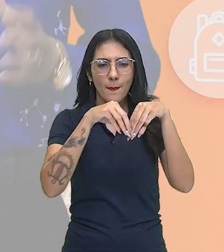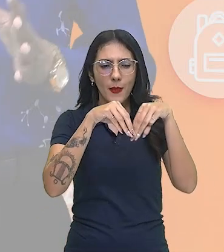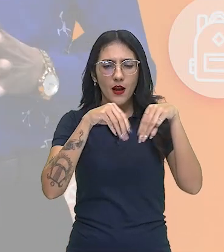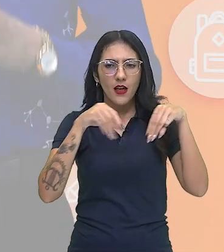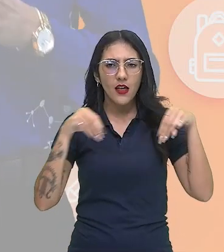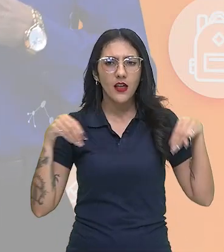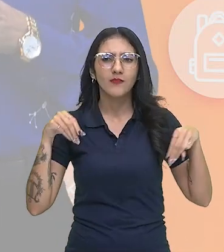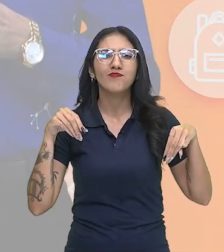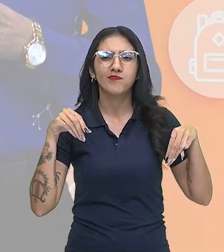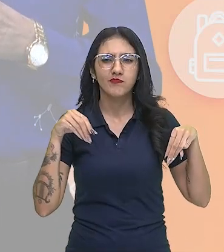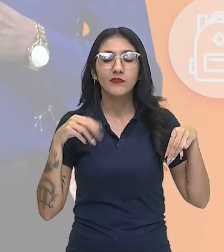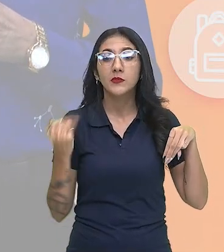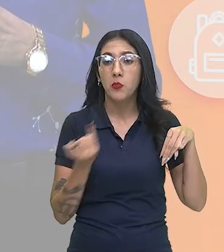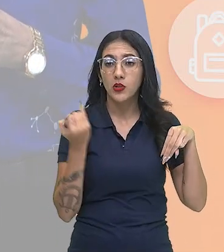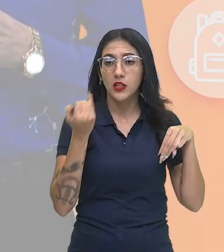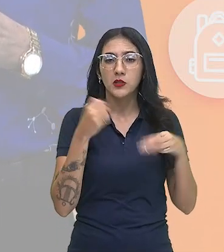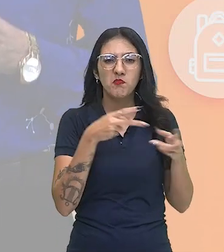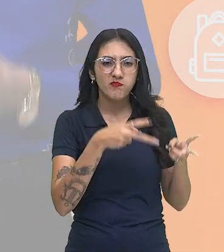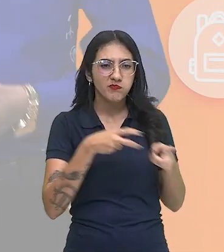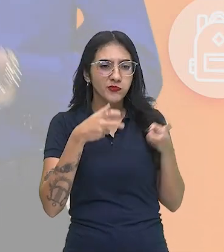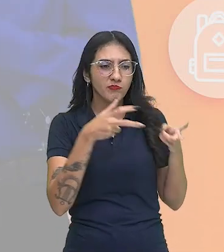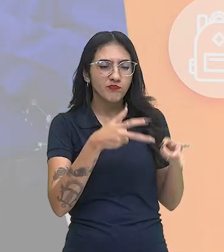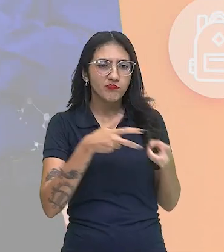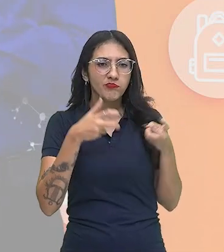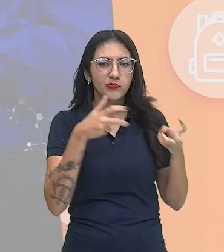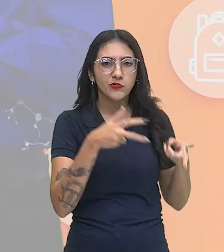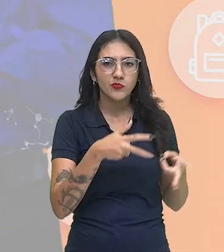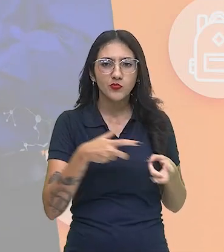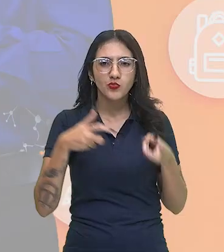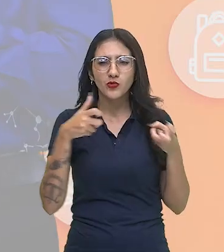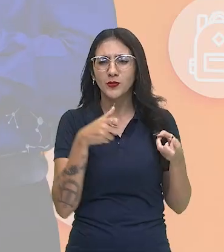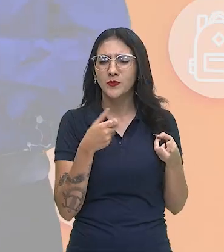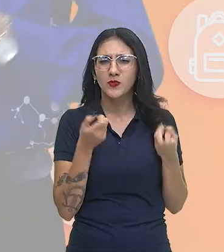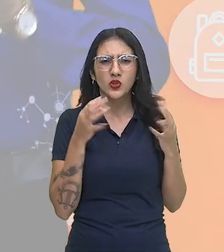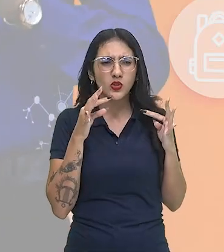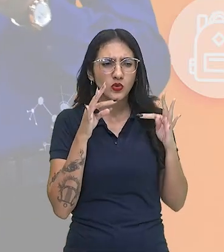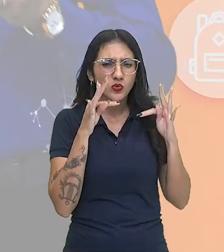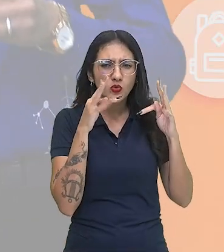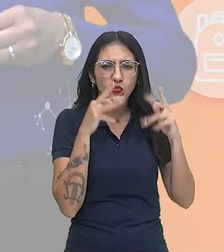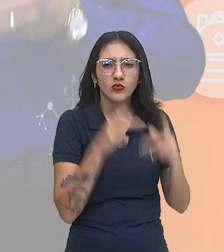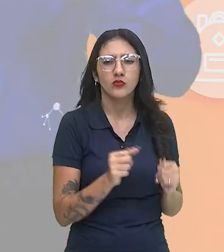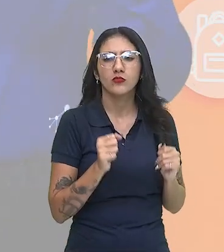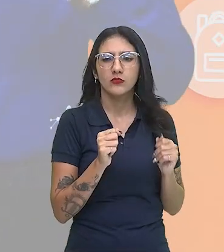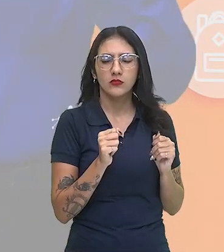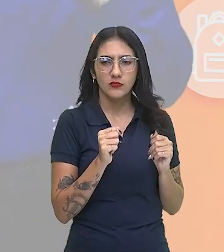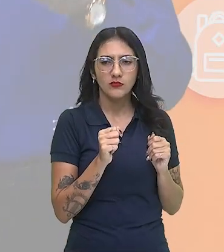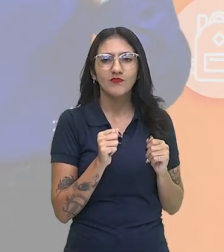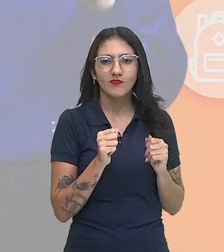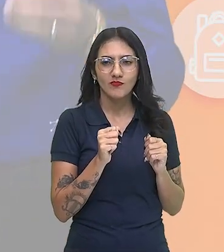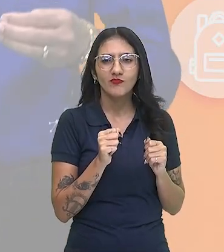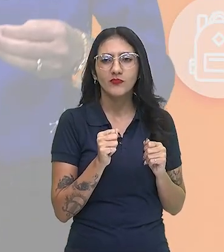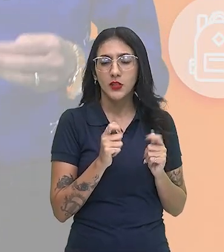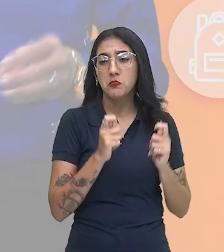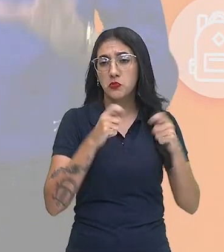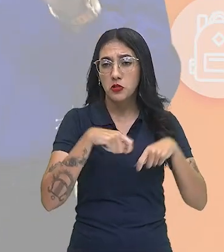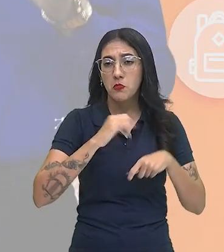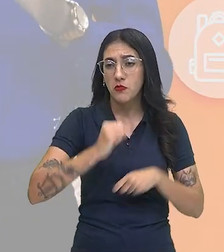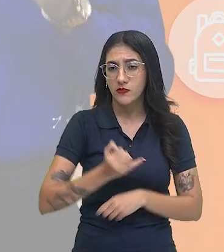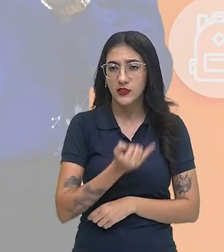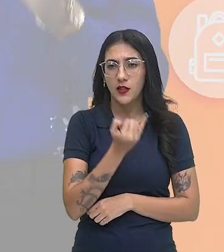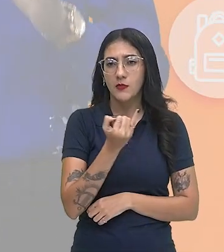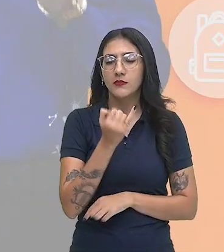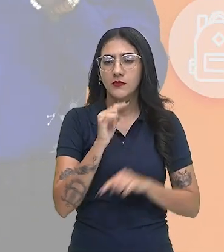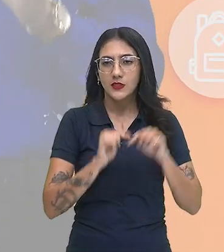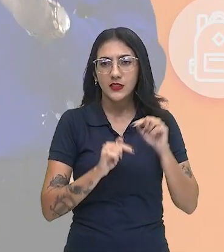né, mais eficientemente e possível, de maneira eficiente